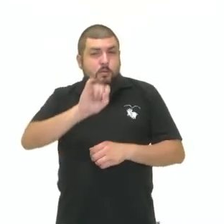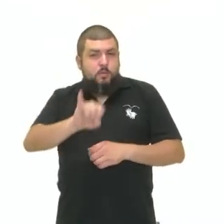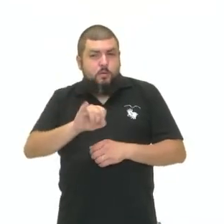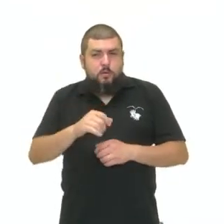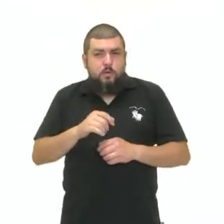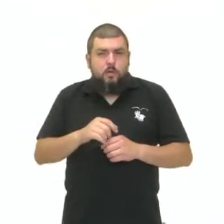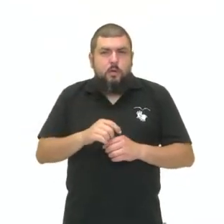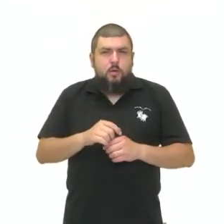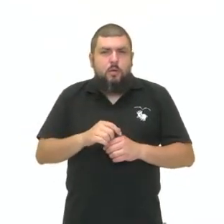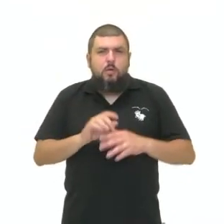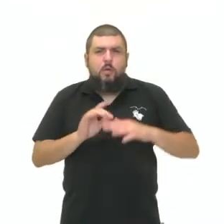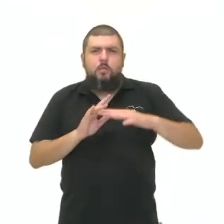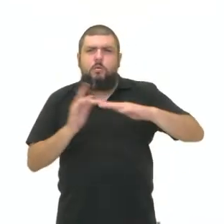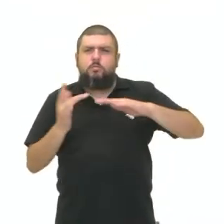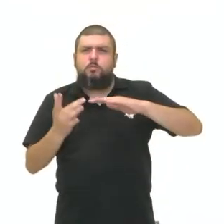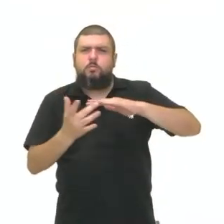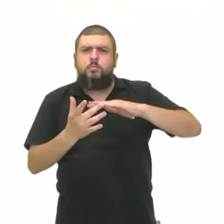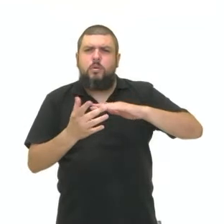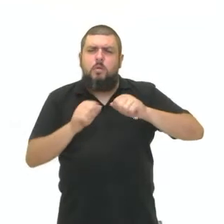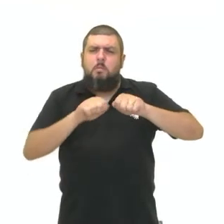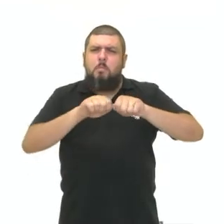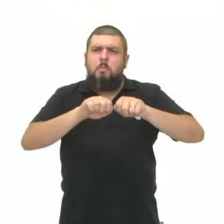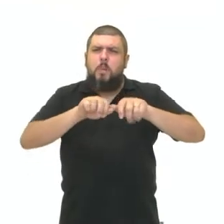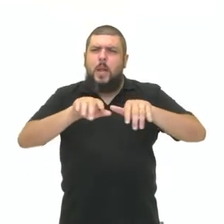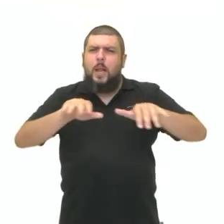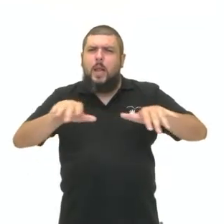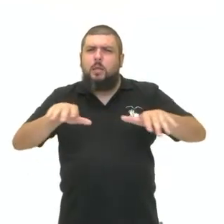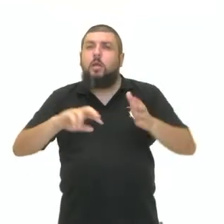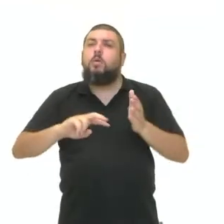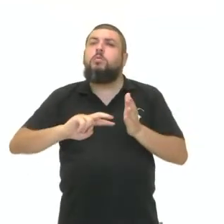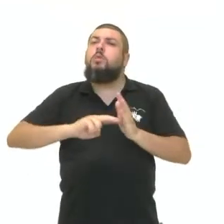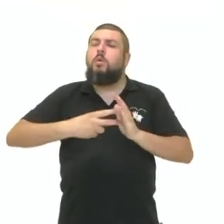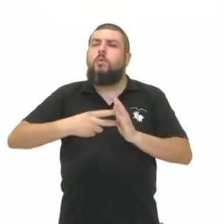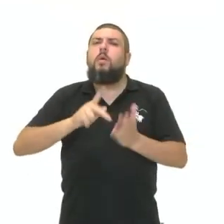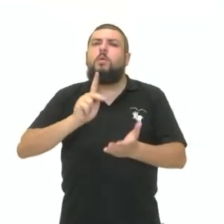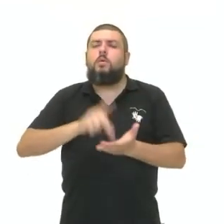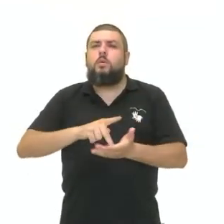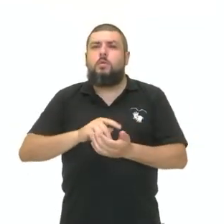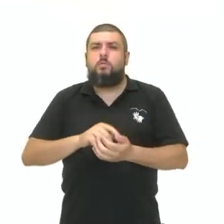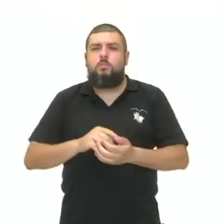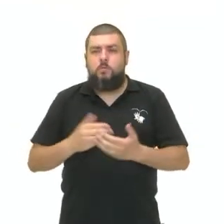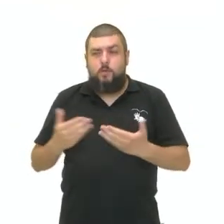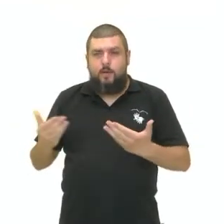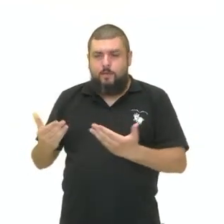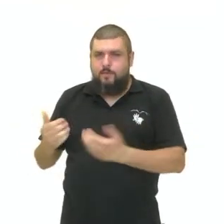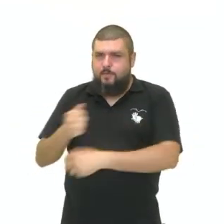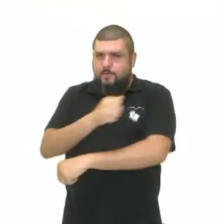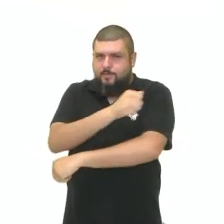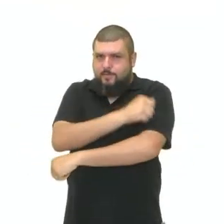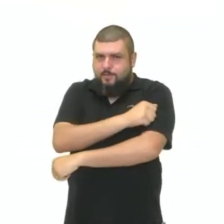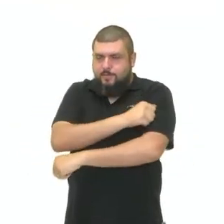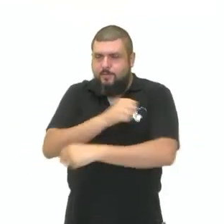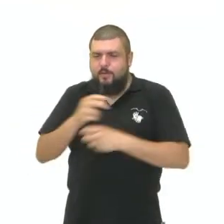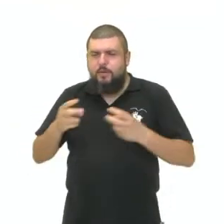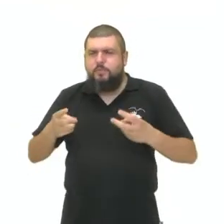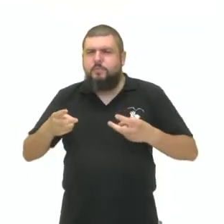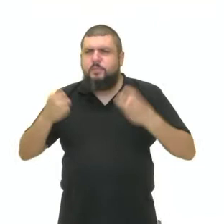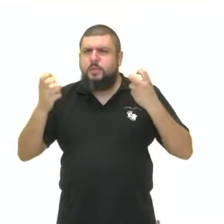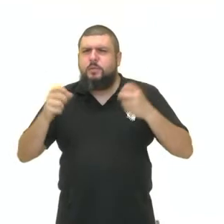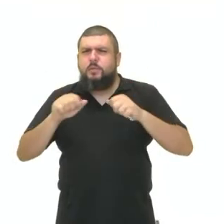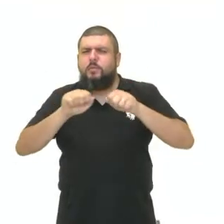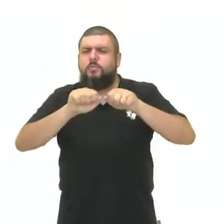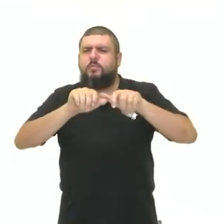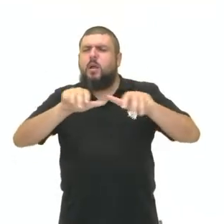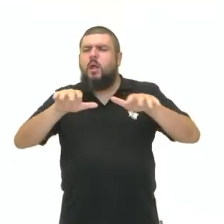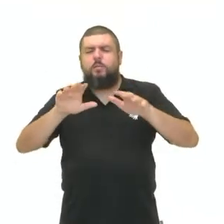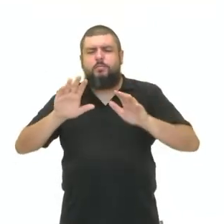vezes, eles achavam que necessariamente era real. Agora estão percebendo que esse critério numérico não vale.